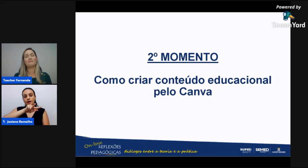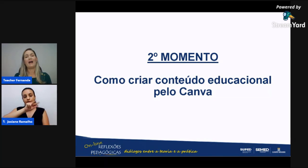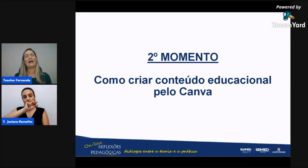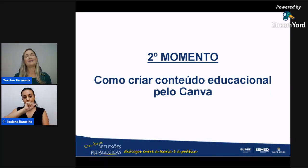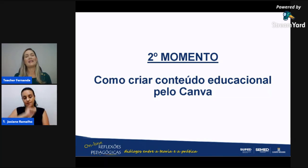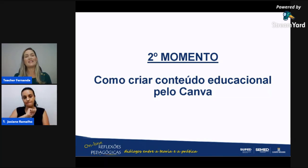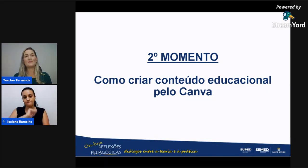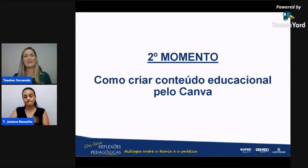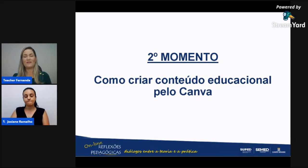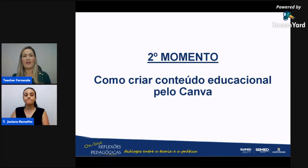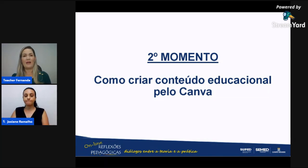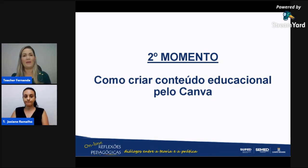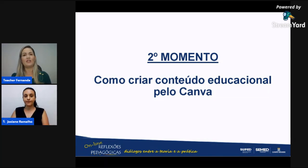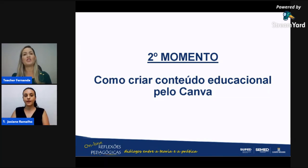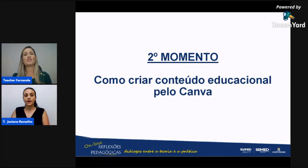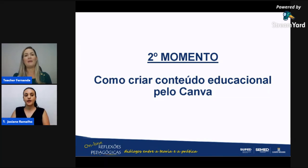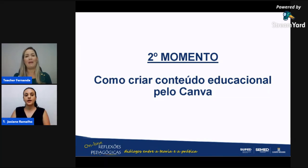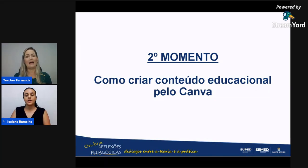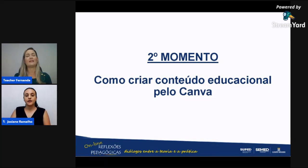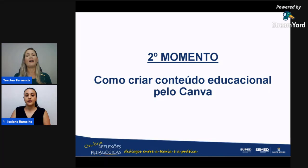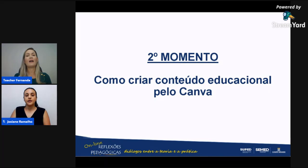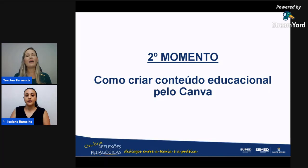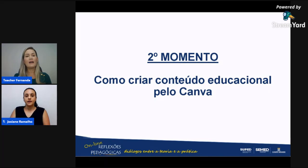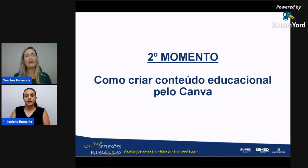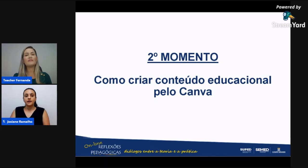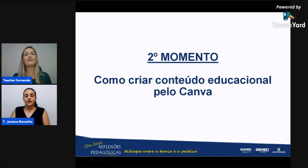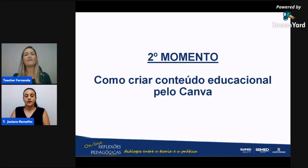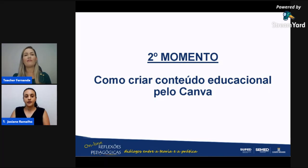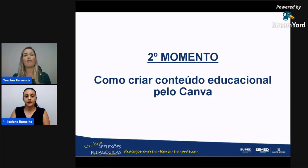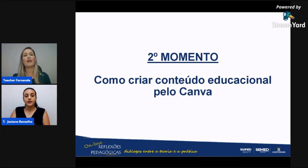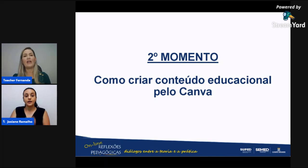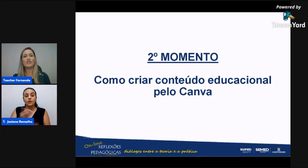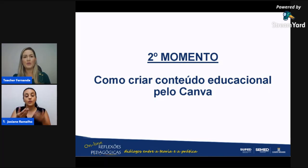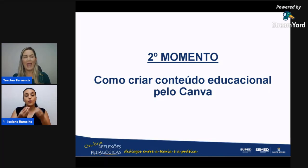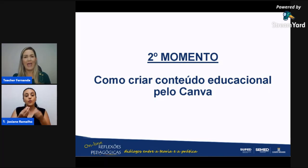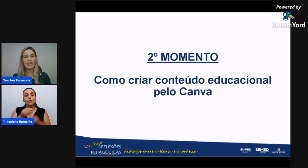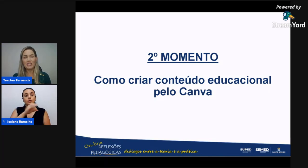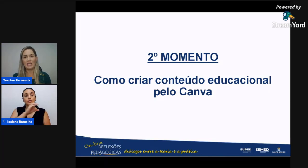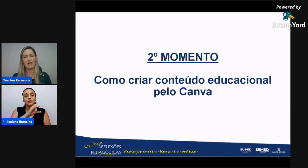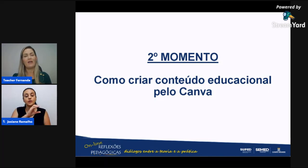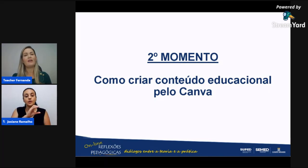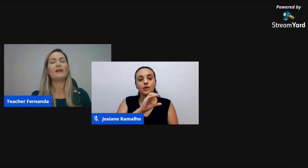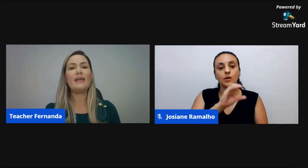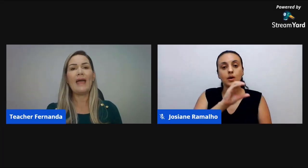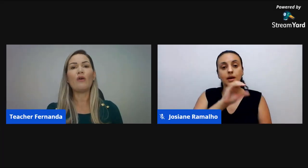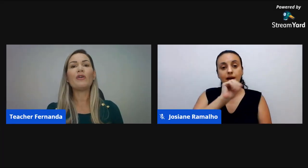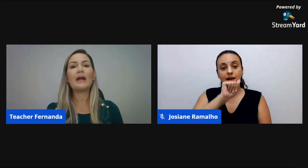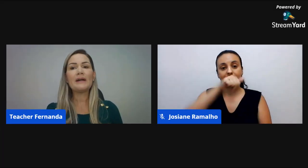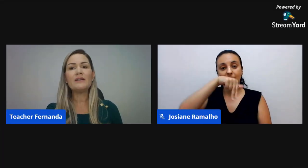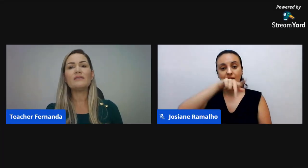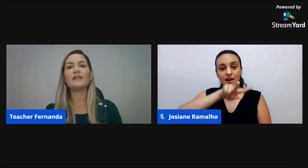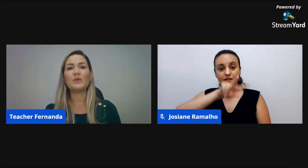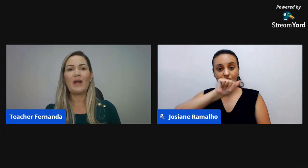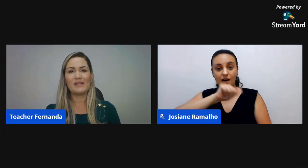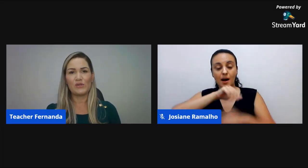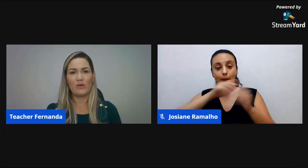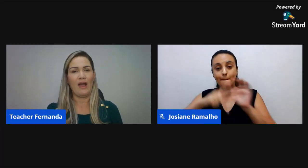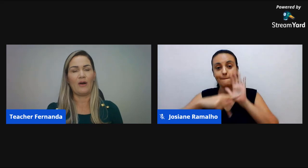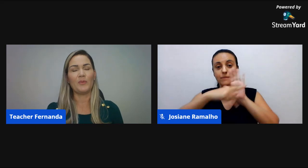plataforma mais especificamente chamada Canva for Education, que é o